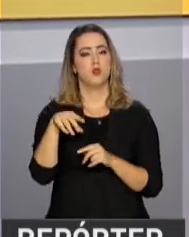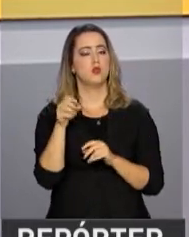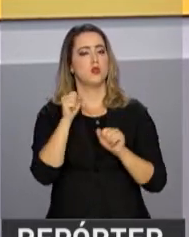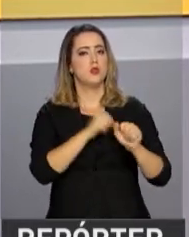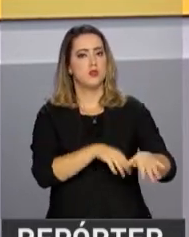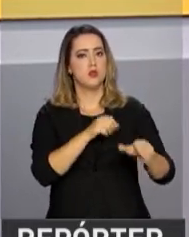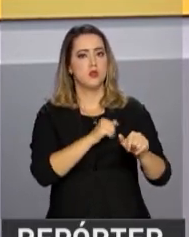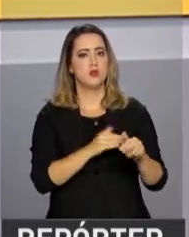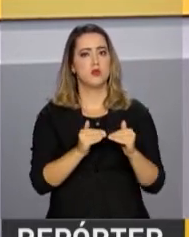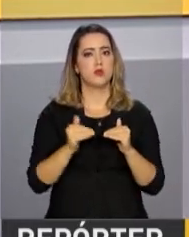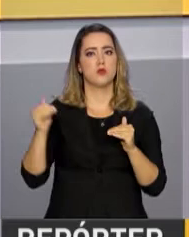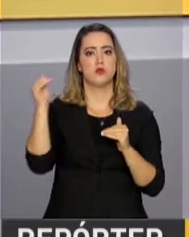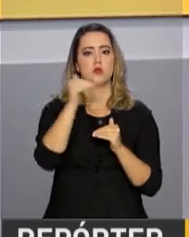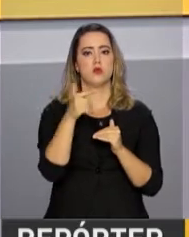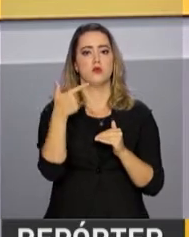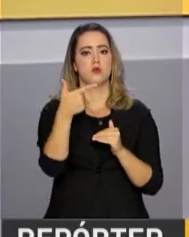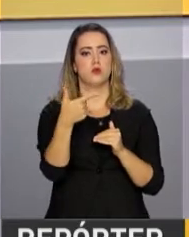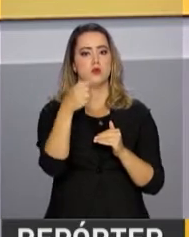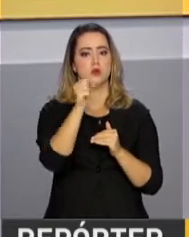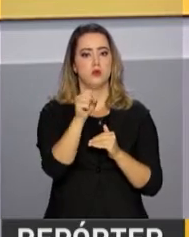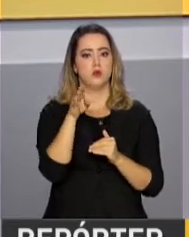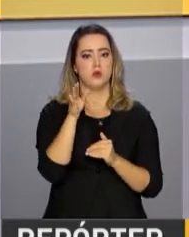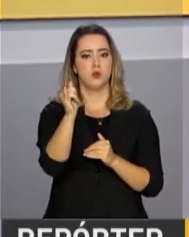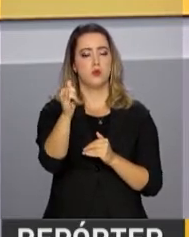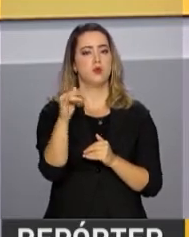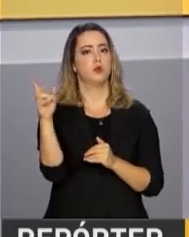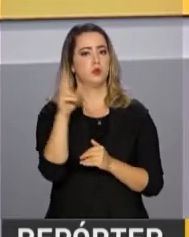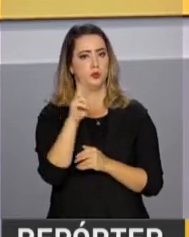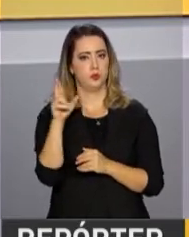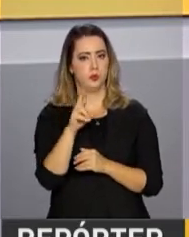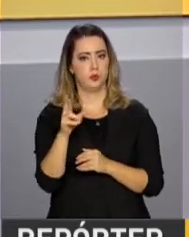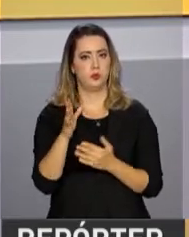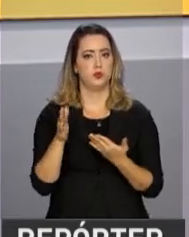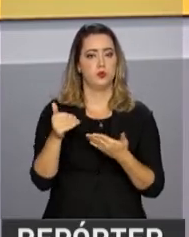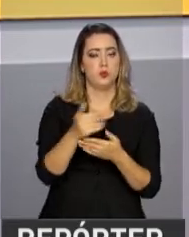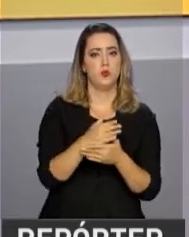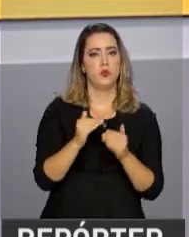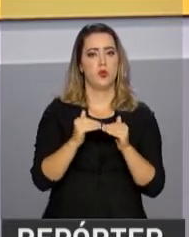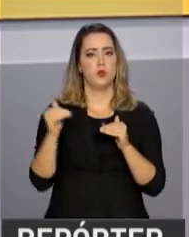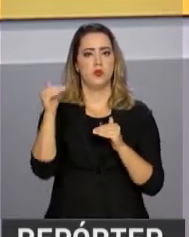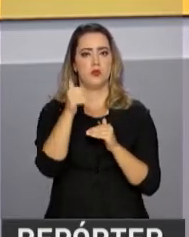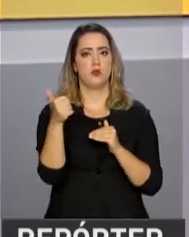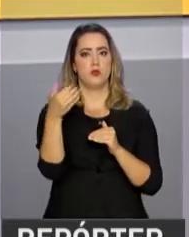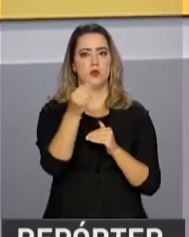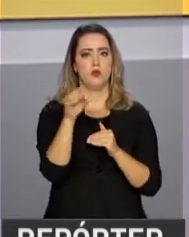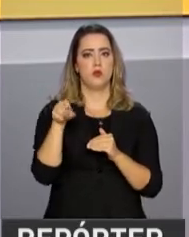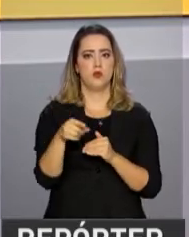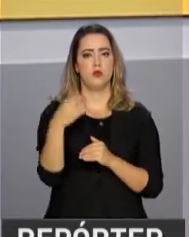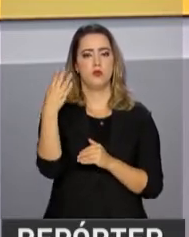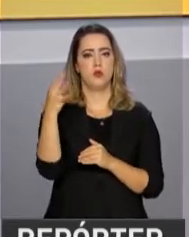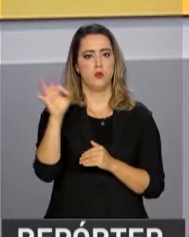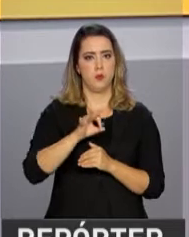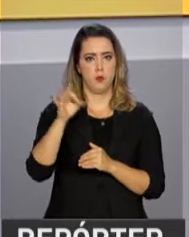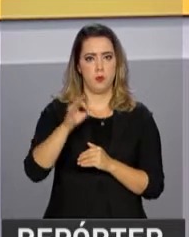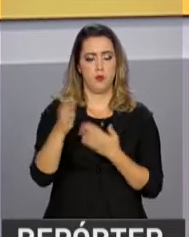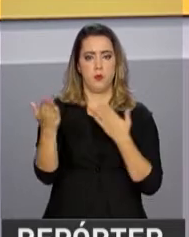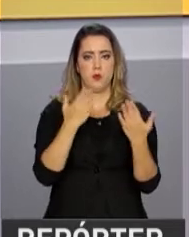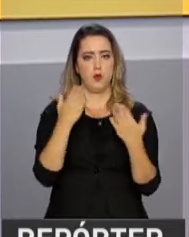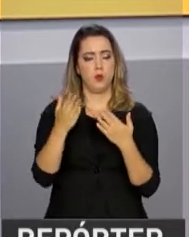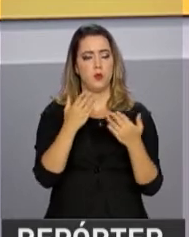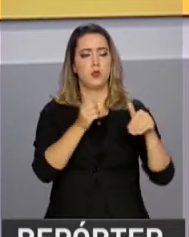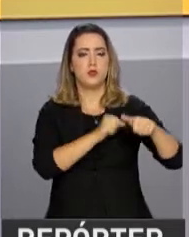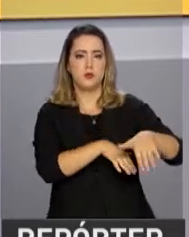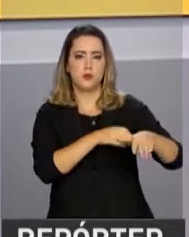setembro gerou um déficit de 28 bilhões de reais ao regime um aumento de 10,4 por cento em relação a setembro